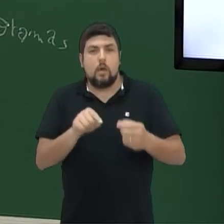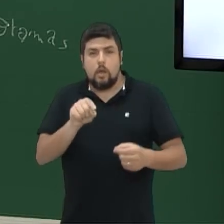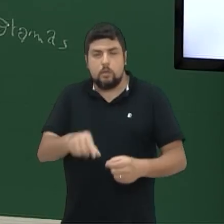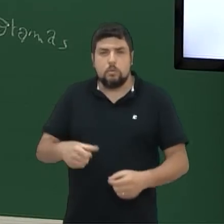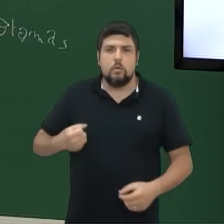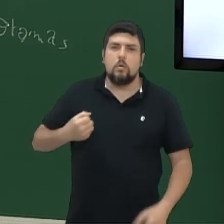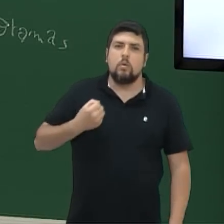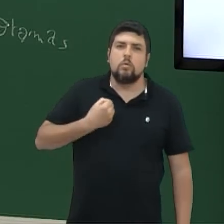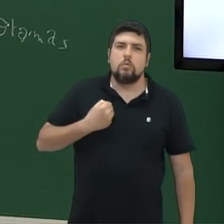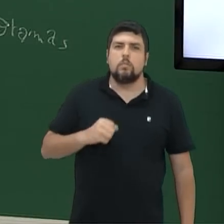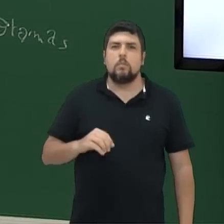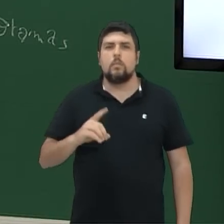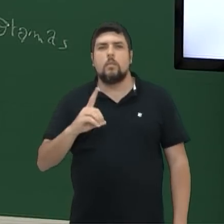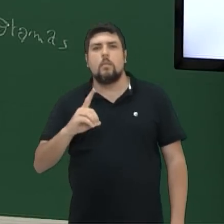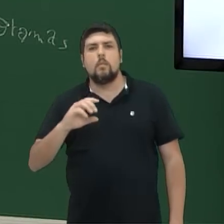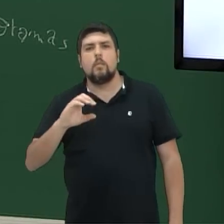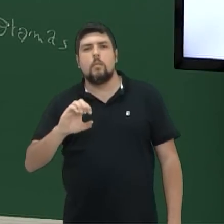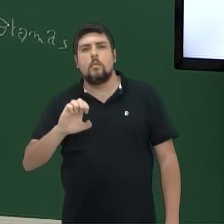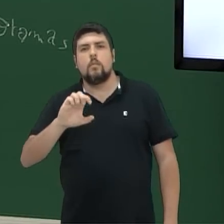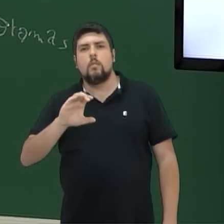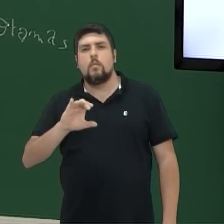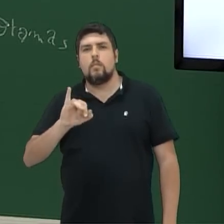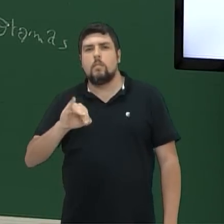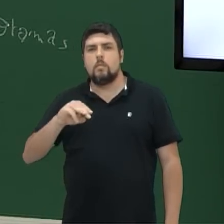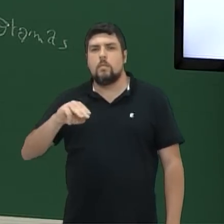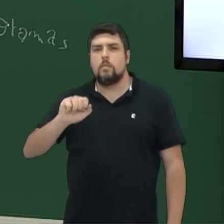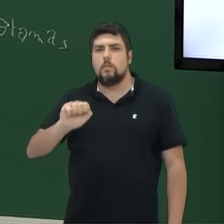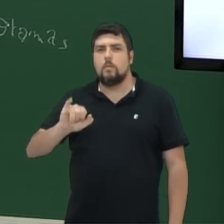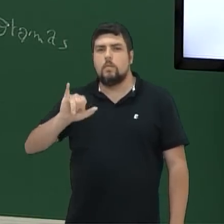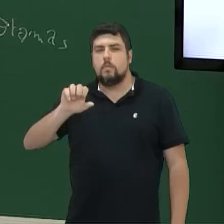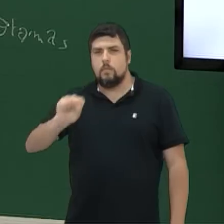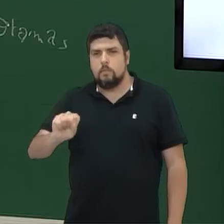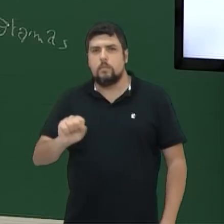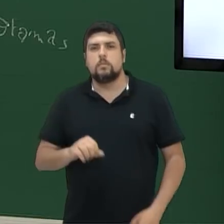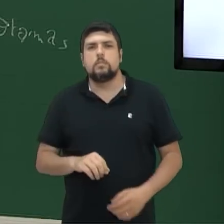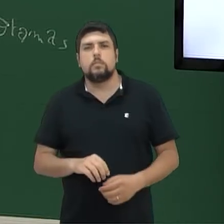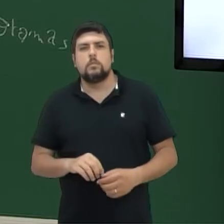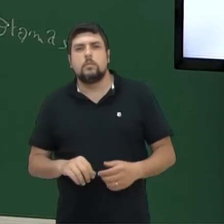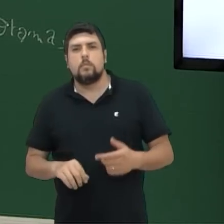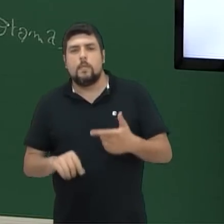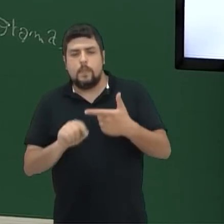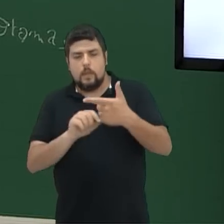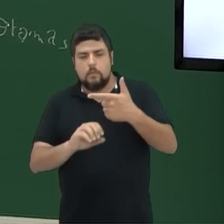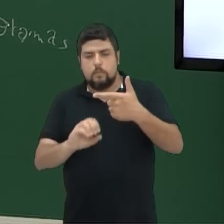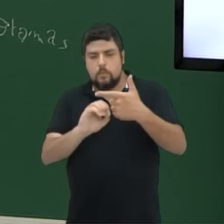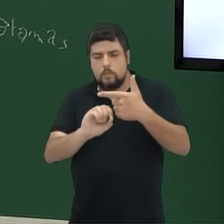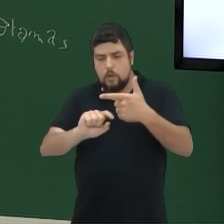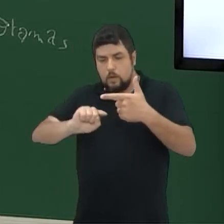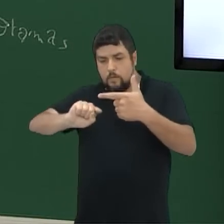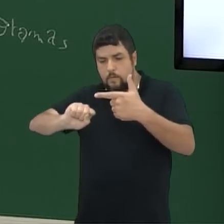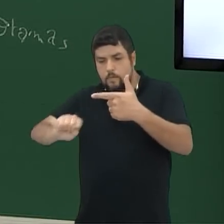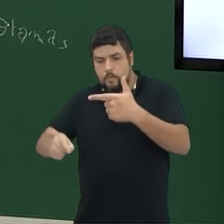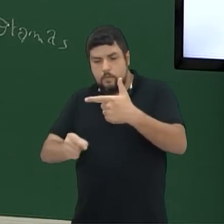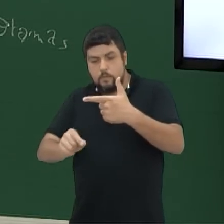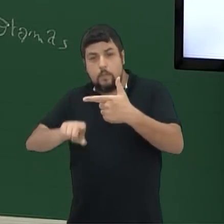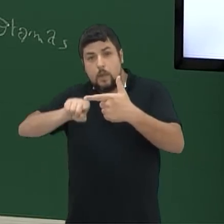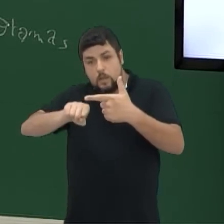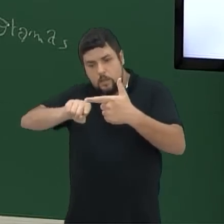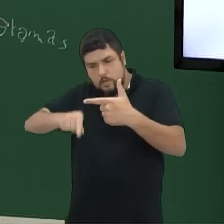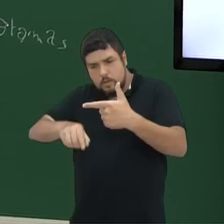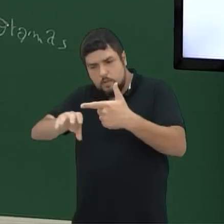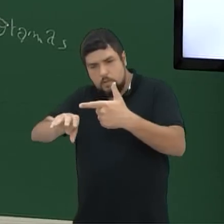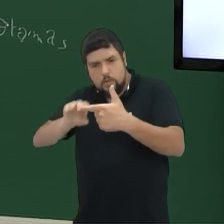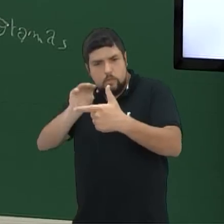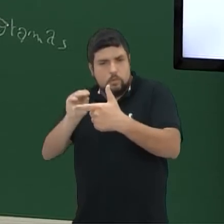decimais. Quando a gente tem isso, a gente vai poder colocar mais um 0 aqui no 5. Trabalhando agora com